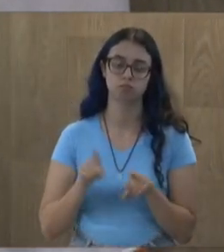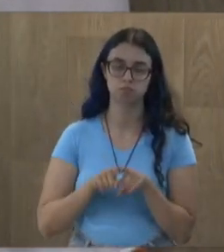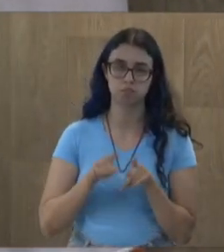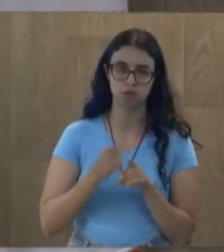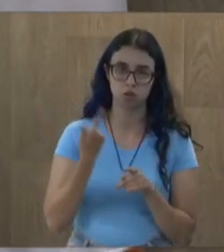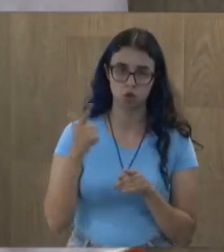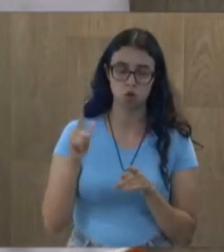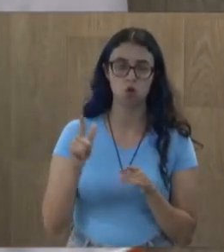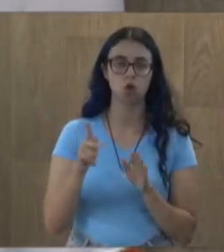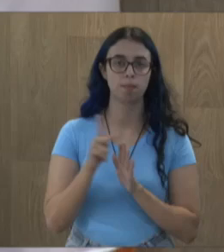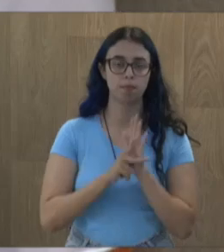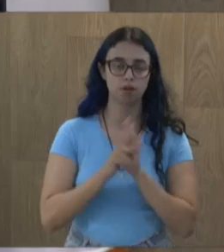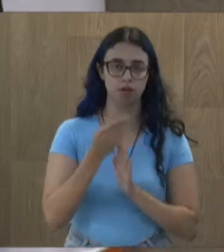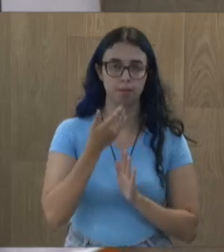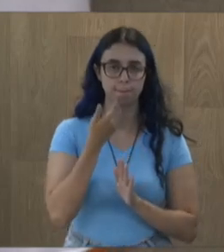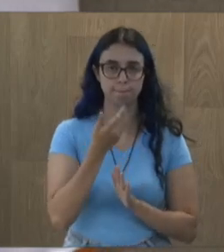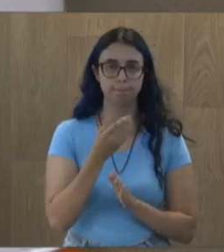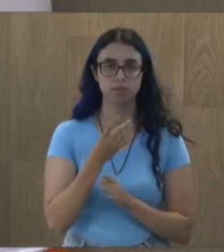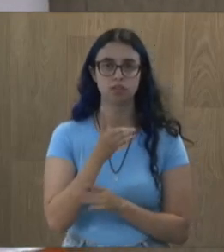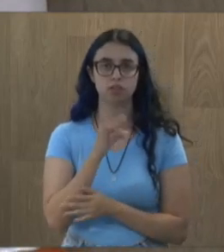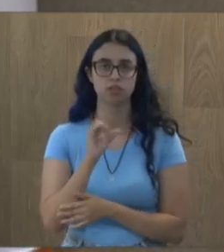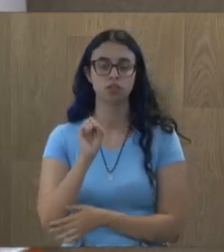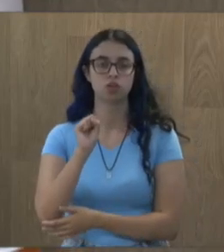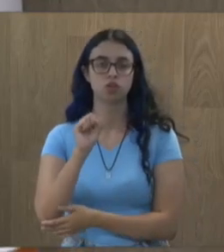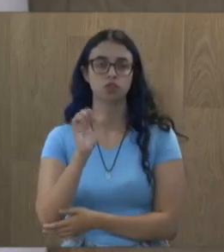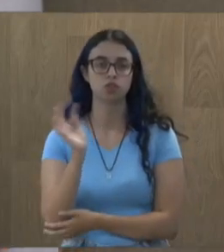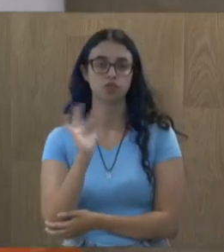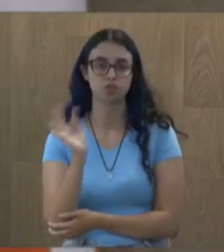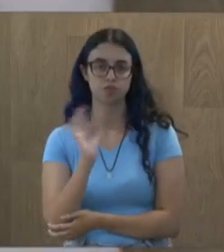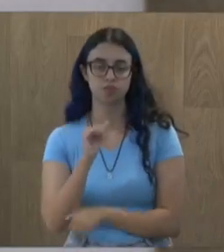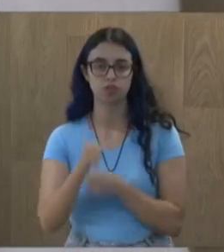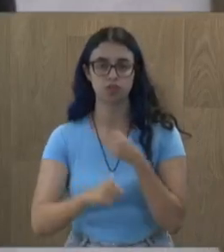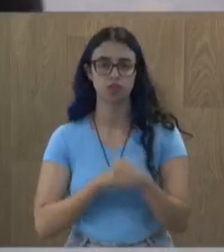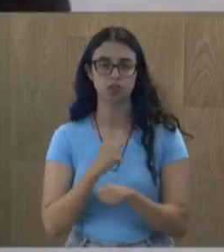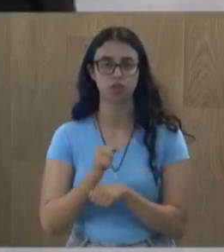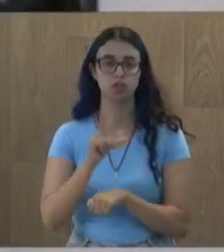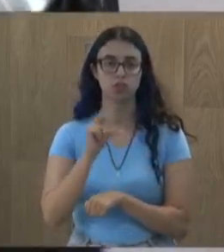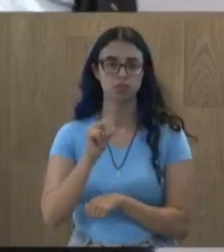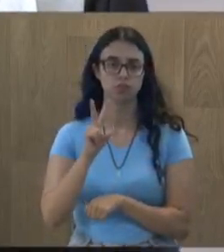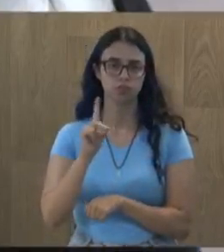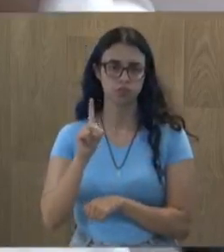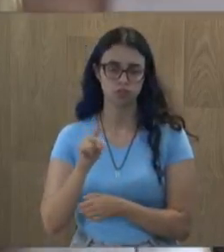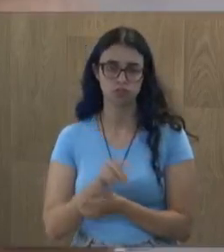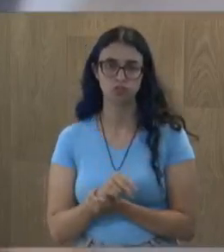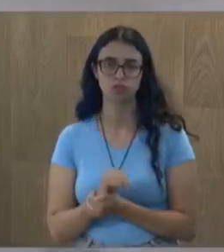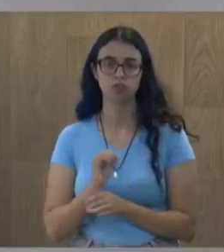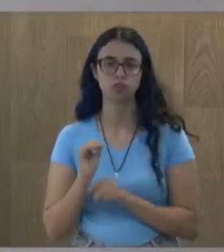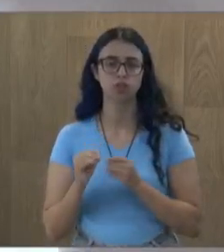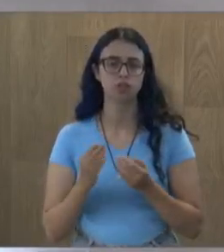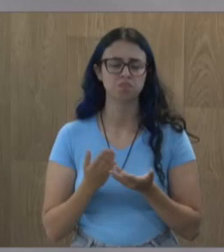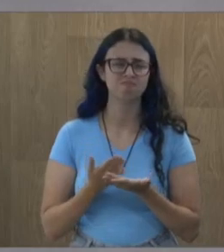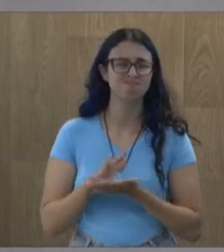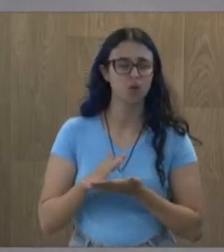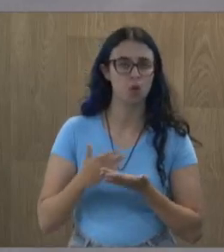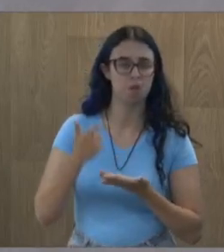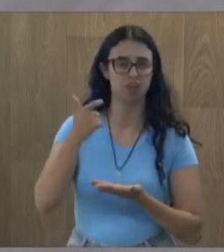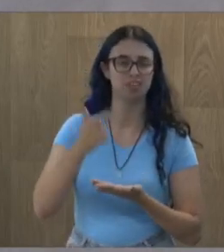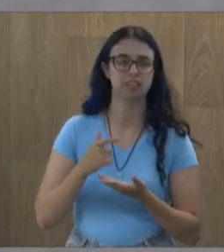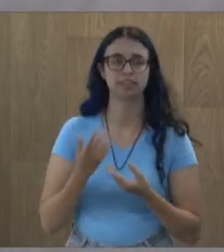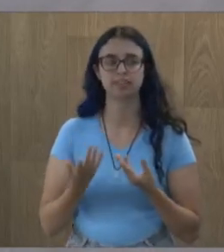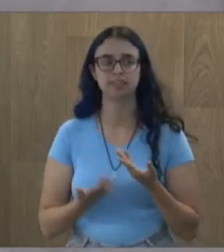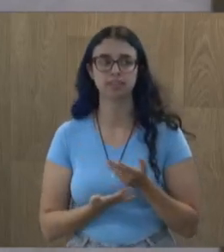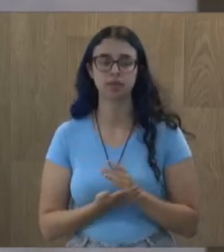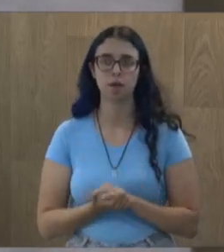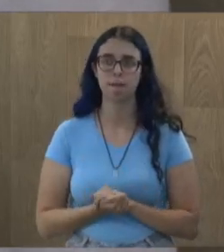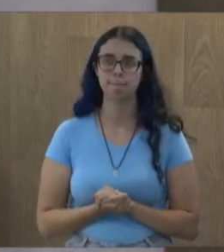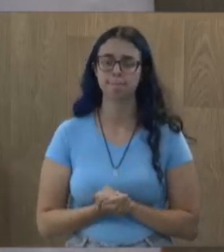na data de 8 de fevereiro de 2021. O que nos incomoda, senhor presidente, de uma forma covarde, que eu quero